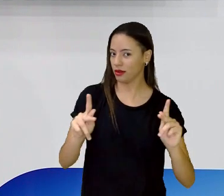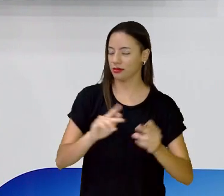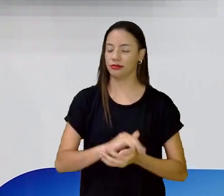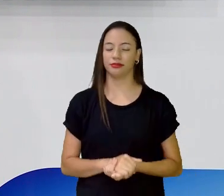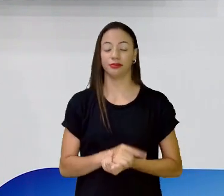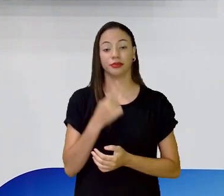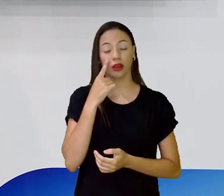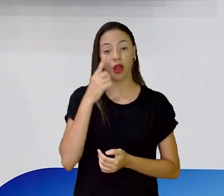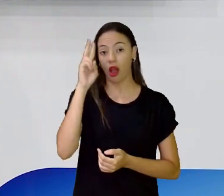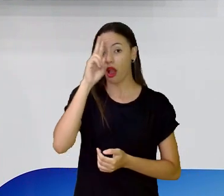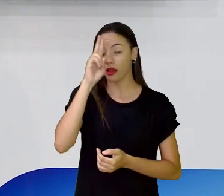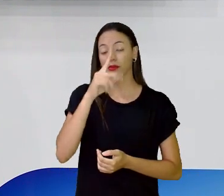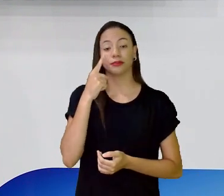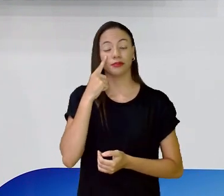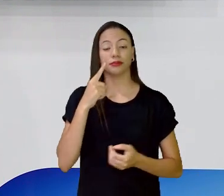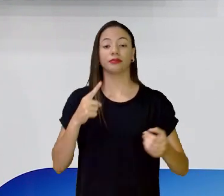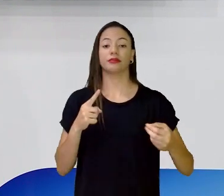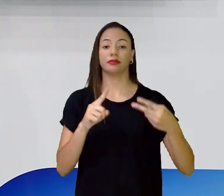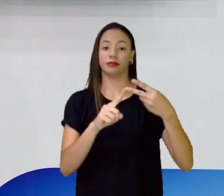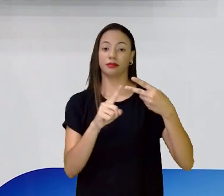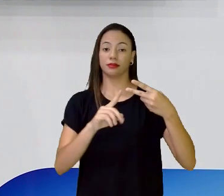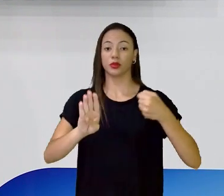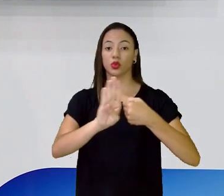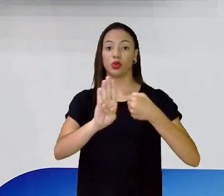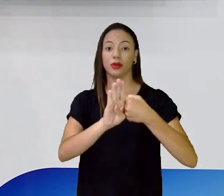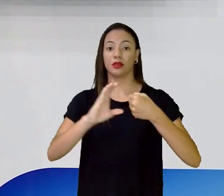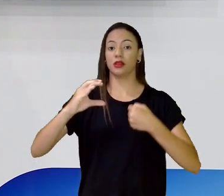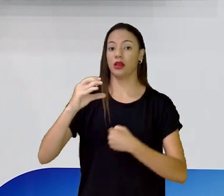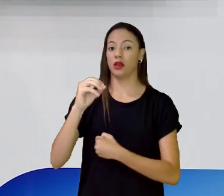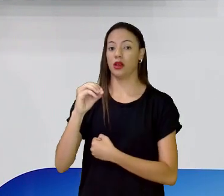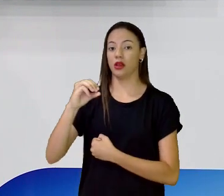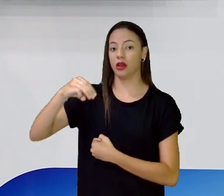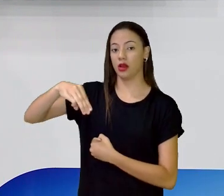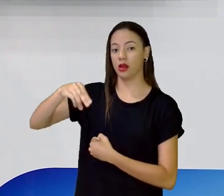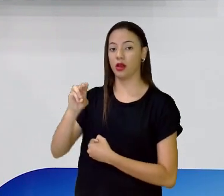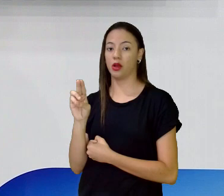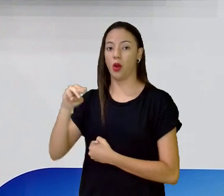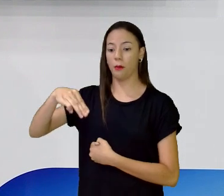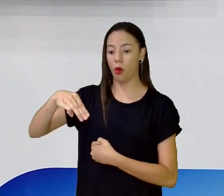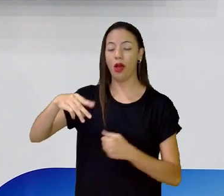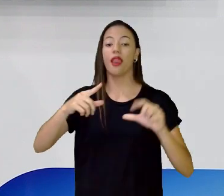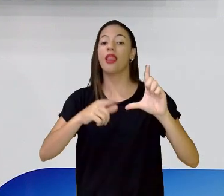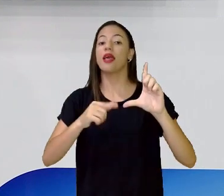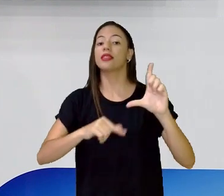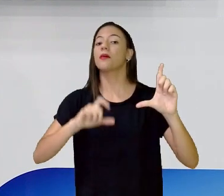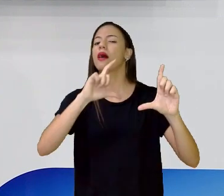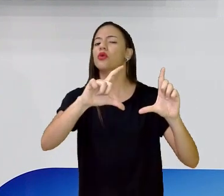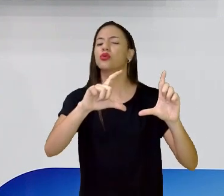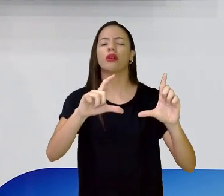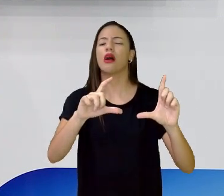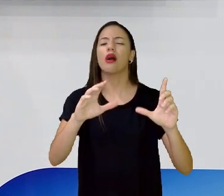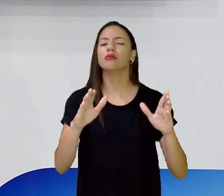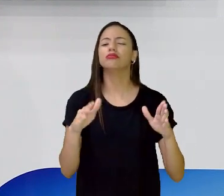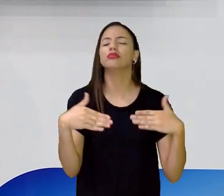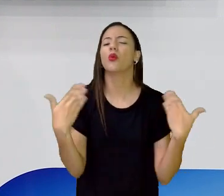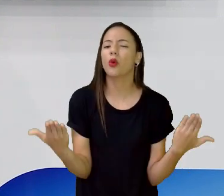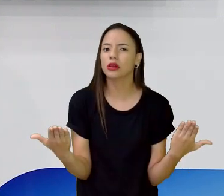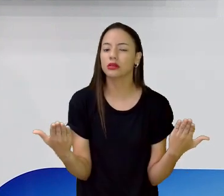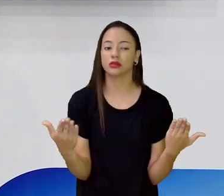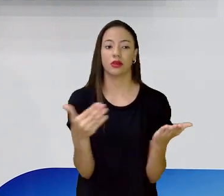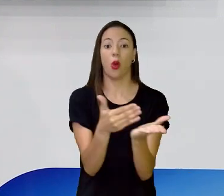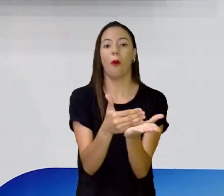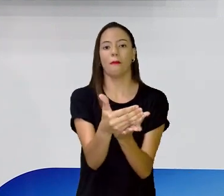o substantivo comum só fica com letra maiúscula se ele estiver no início de uma frase. Porque você sabe que